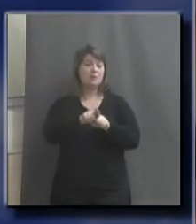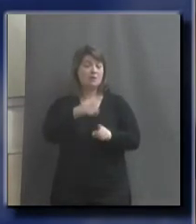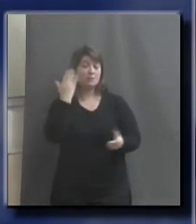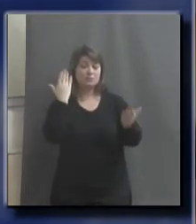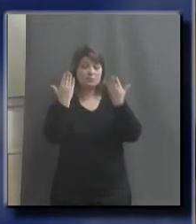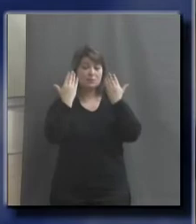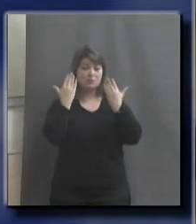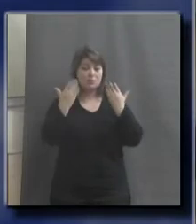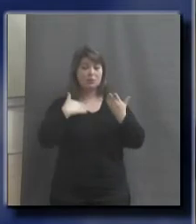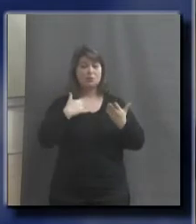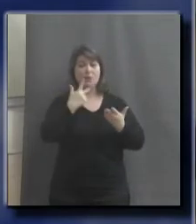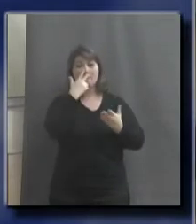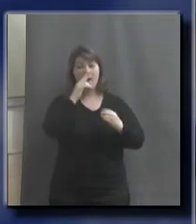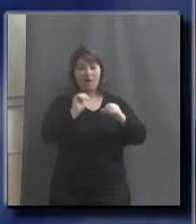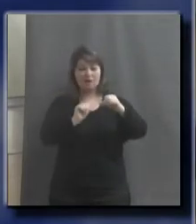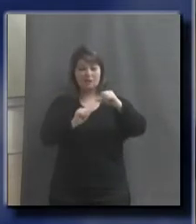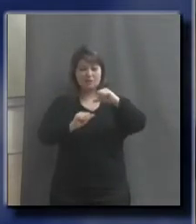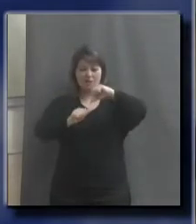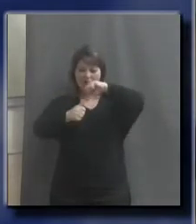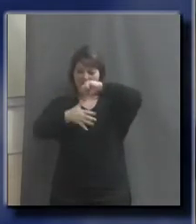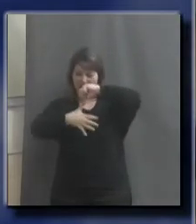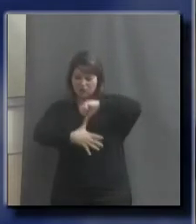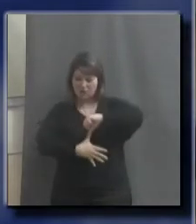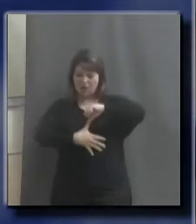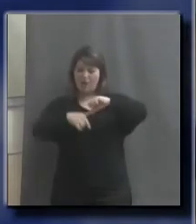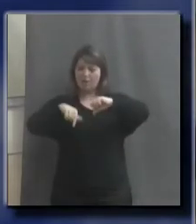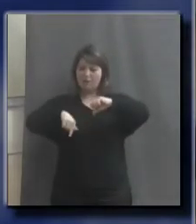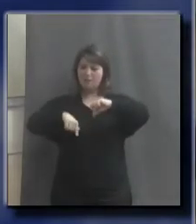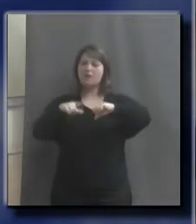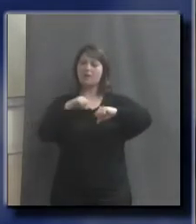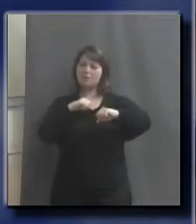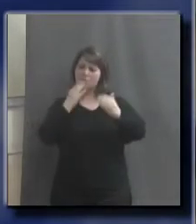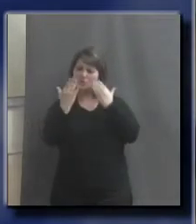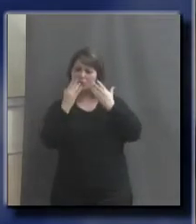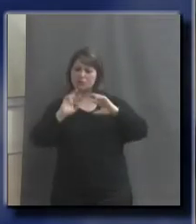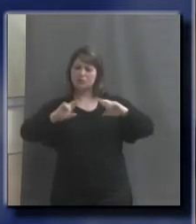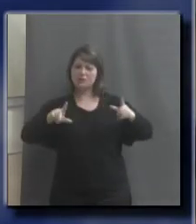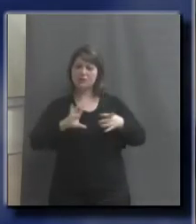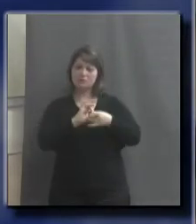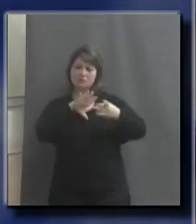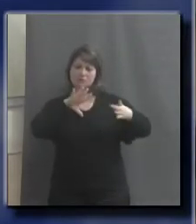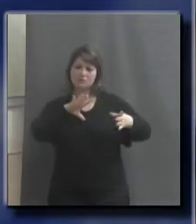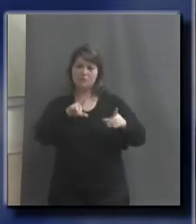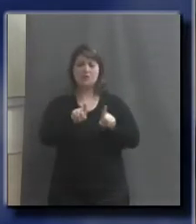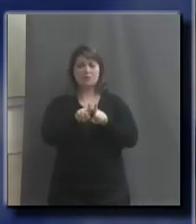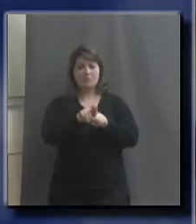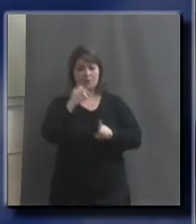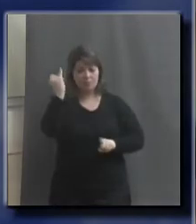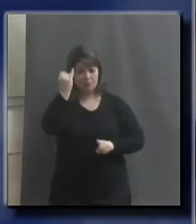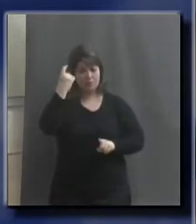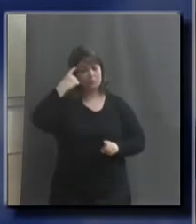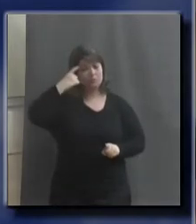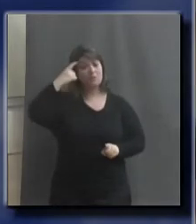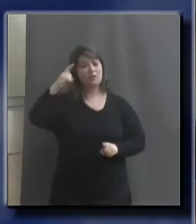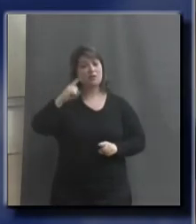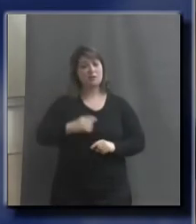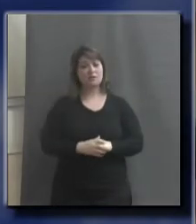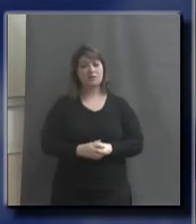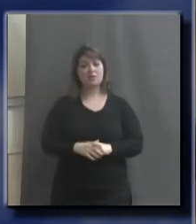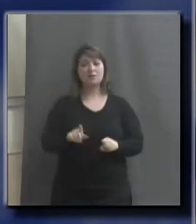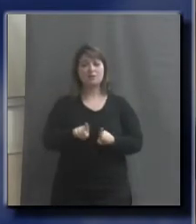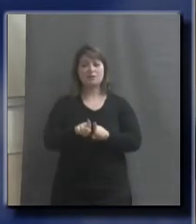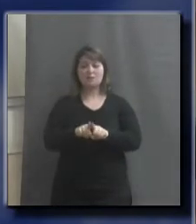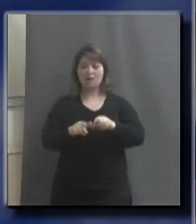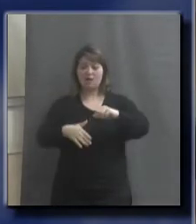psicologia latino-americana emancipada. Acho que aí uma outra provocação, uma outra questão importante para a gente pensar é a relação com a